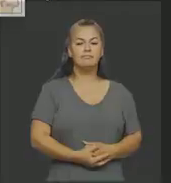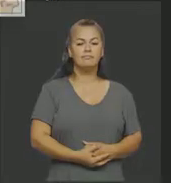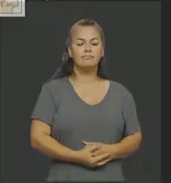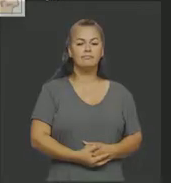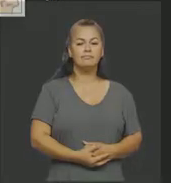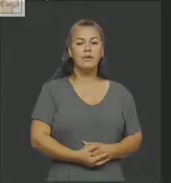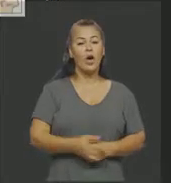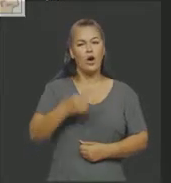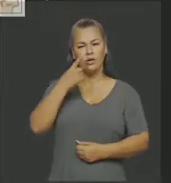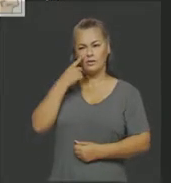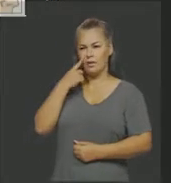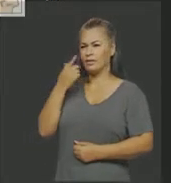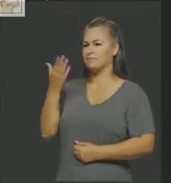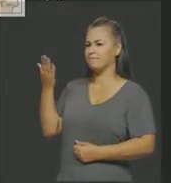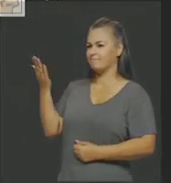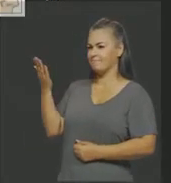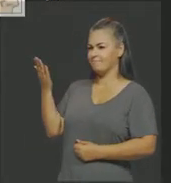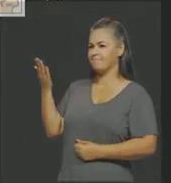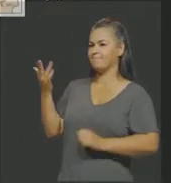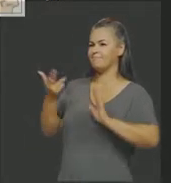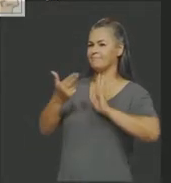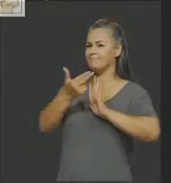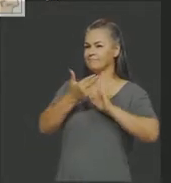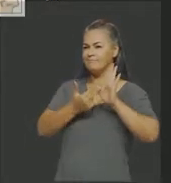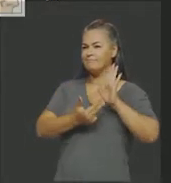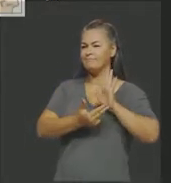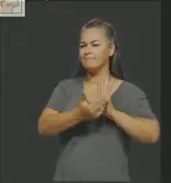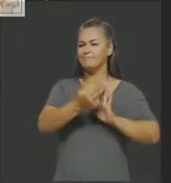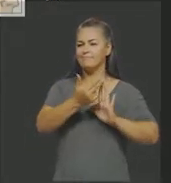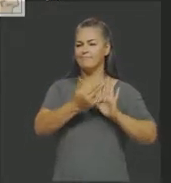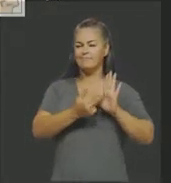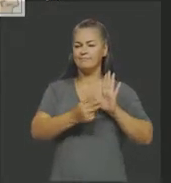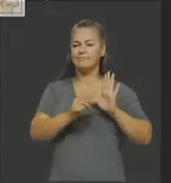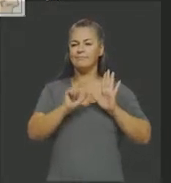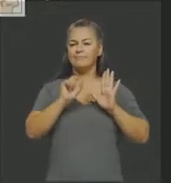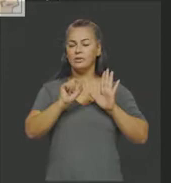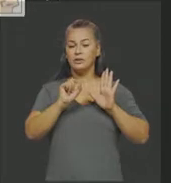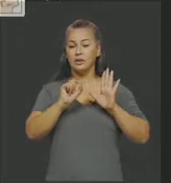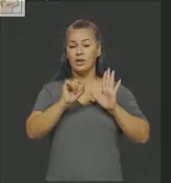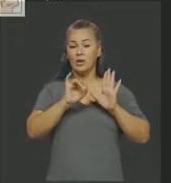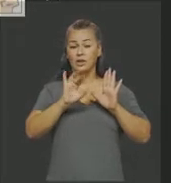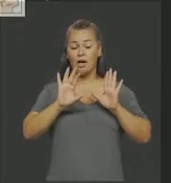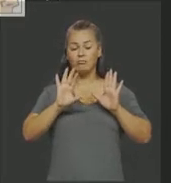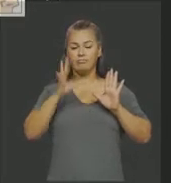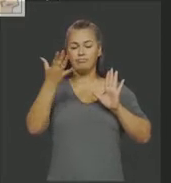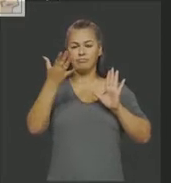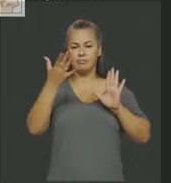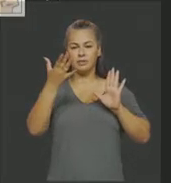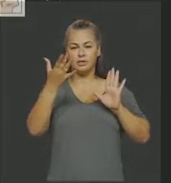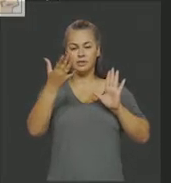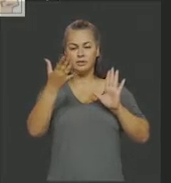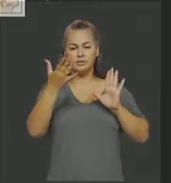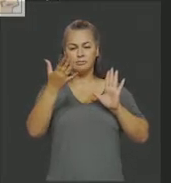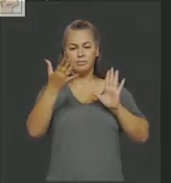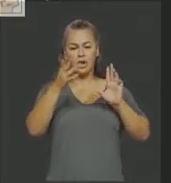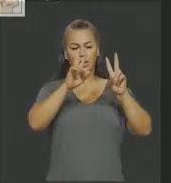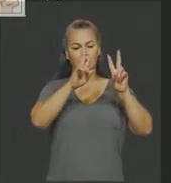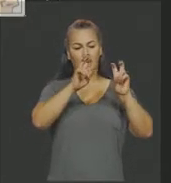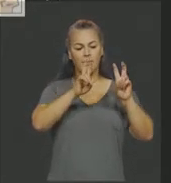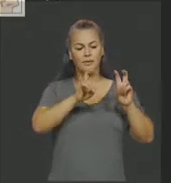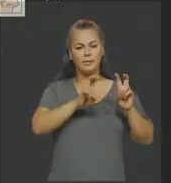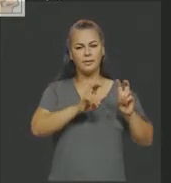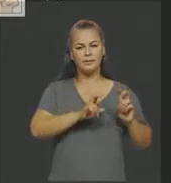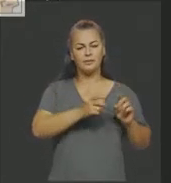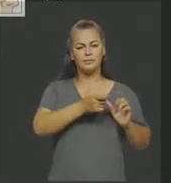Ora, olha que interessante esse mecanismo de recompensa que acontece com a maioria absoluta das drogas. O que é